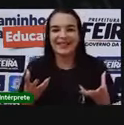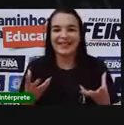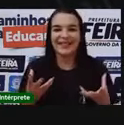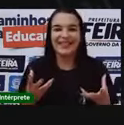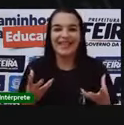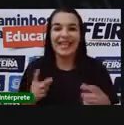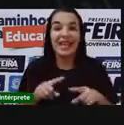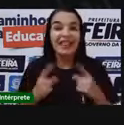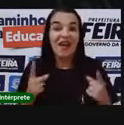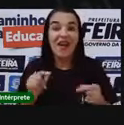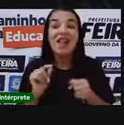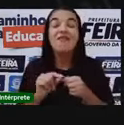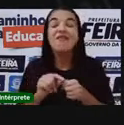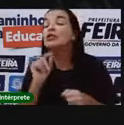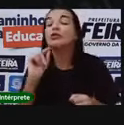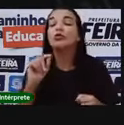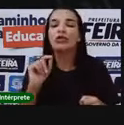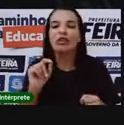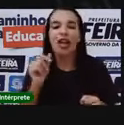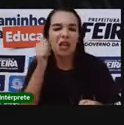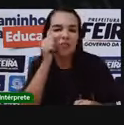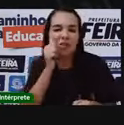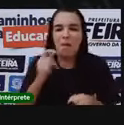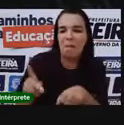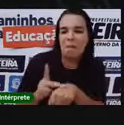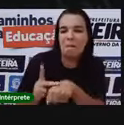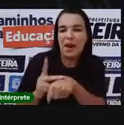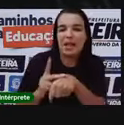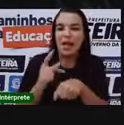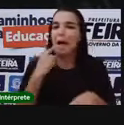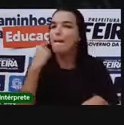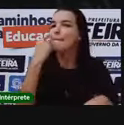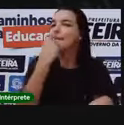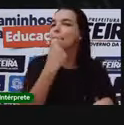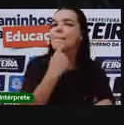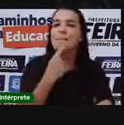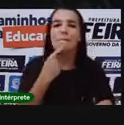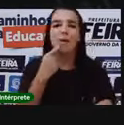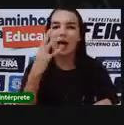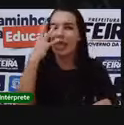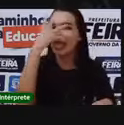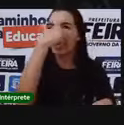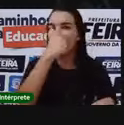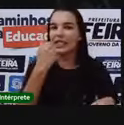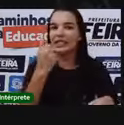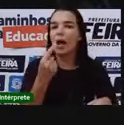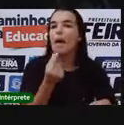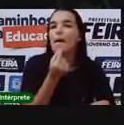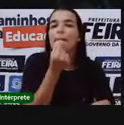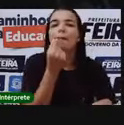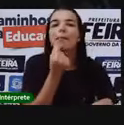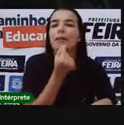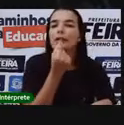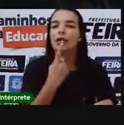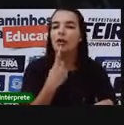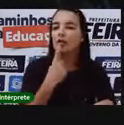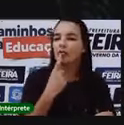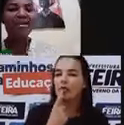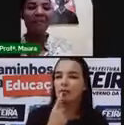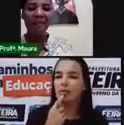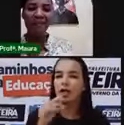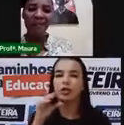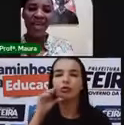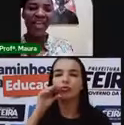ela fez assim, essa negra com a boca bem bonita, de batom vermelho, não é? Semi-aberto,